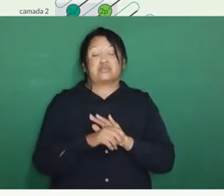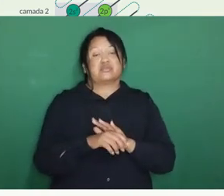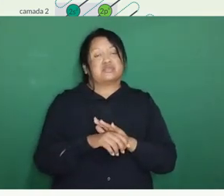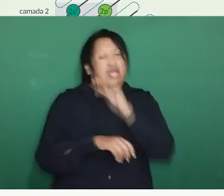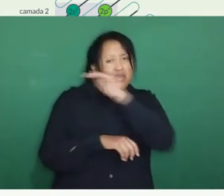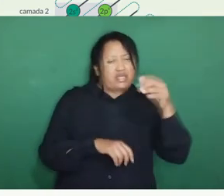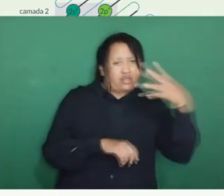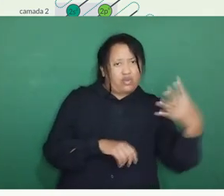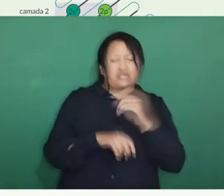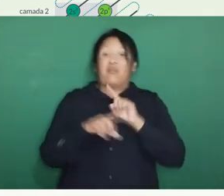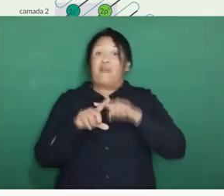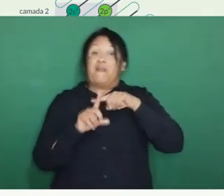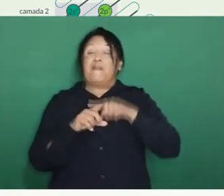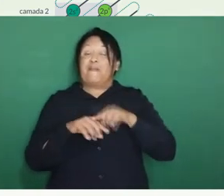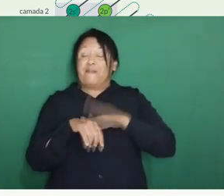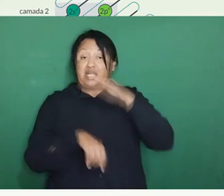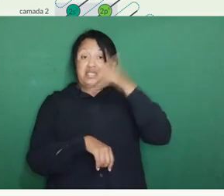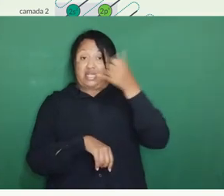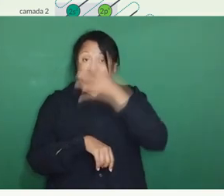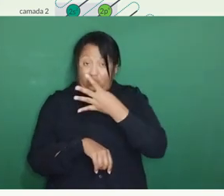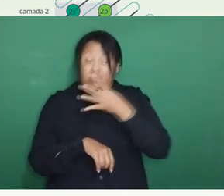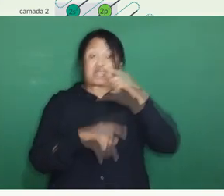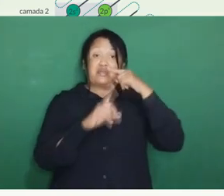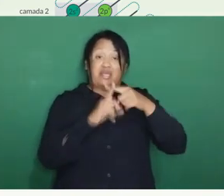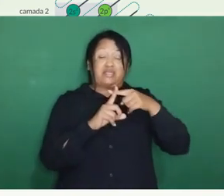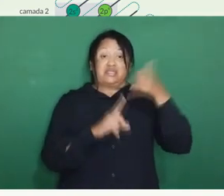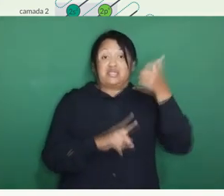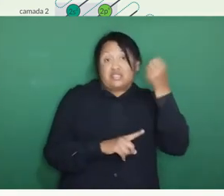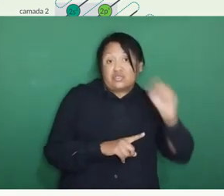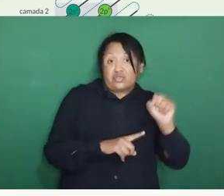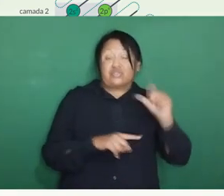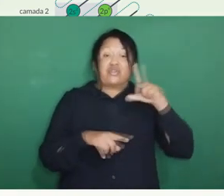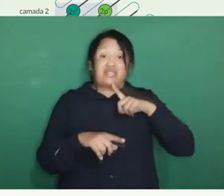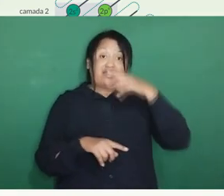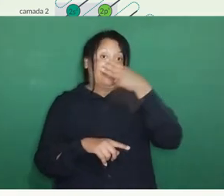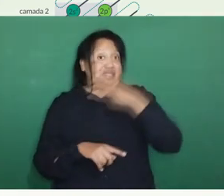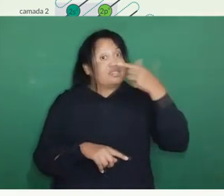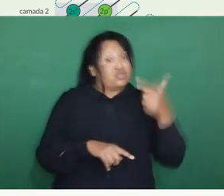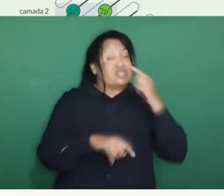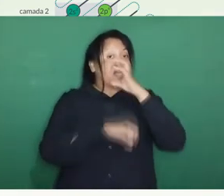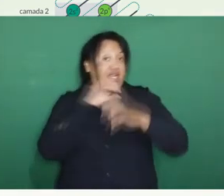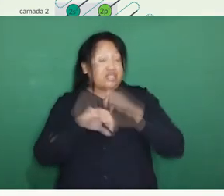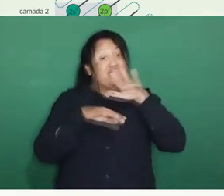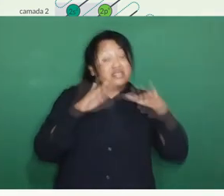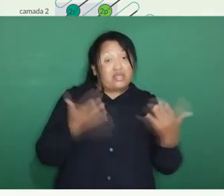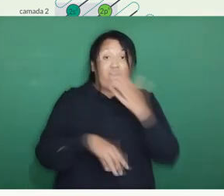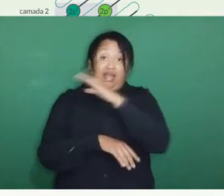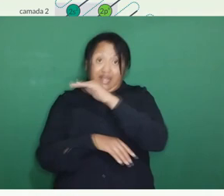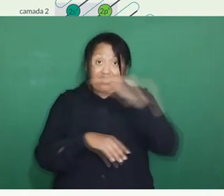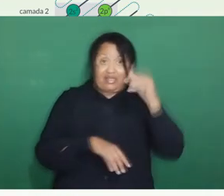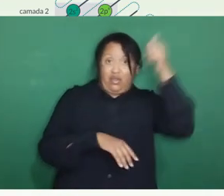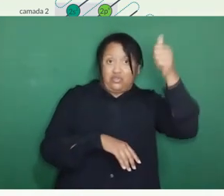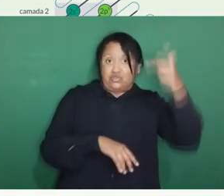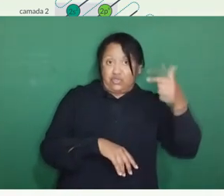elétrons aqui ó camada 4 + 14 18 + 14 eu já vou ter 32 elétrons então na